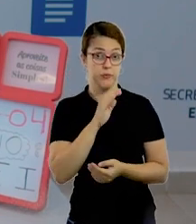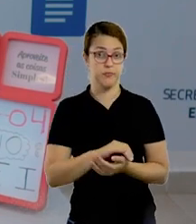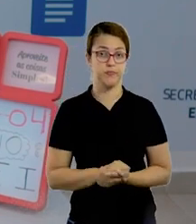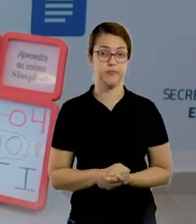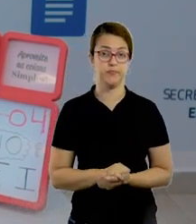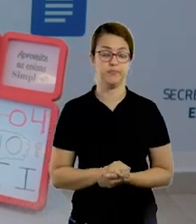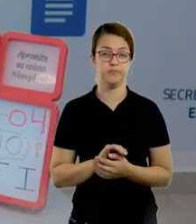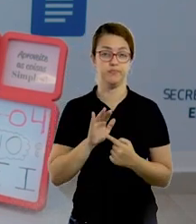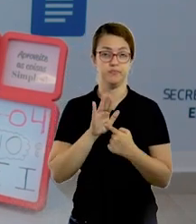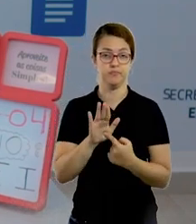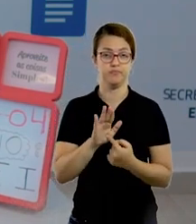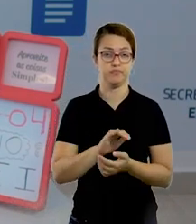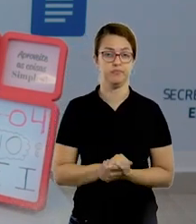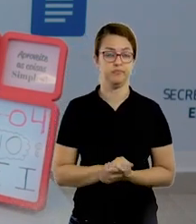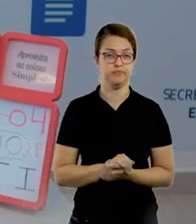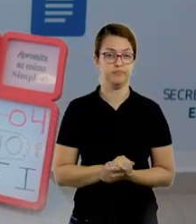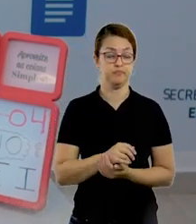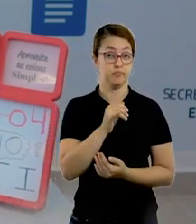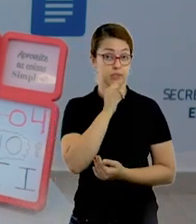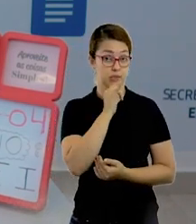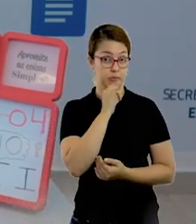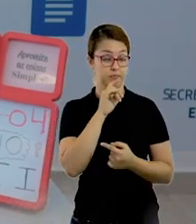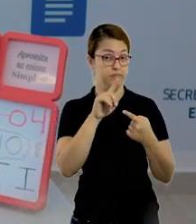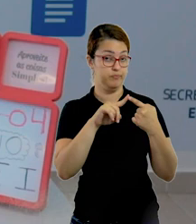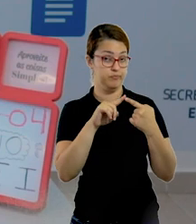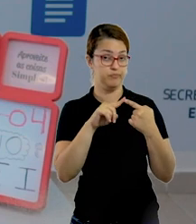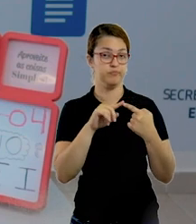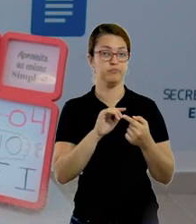exemplos? Primeiro exemplo,